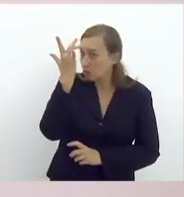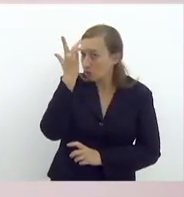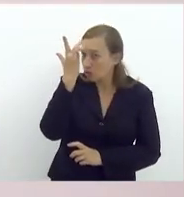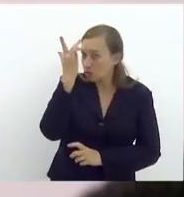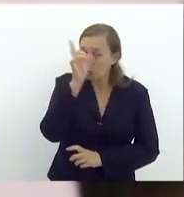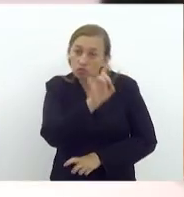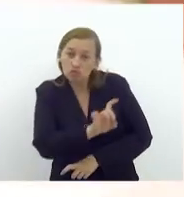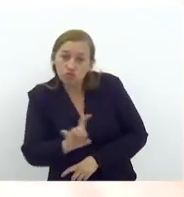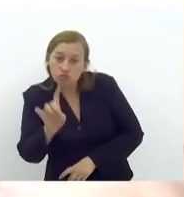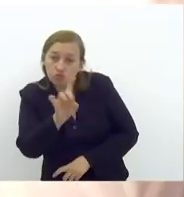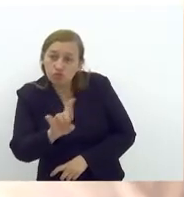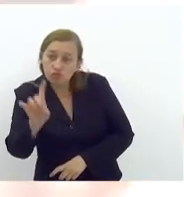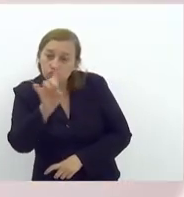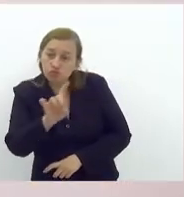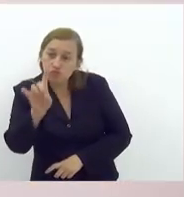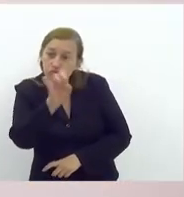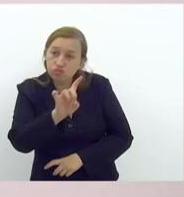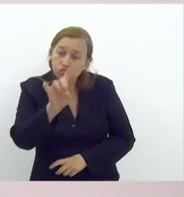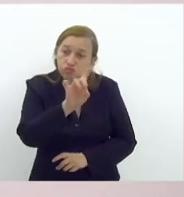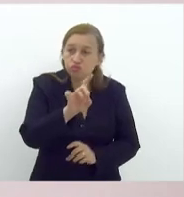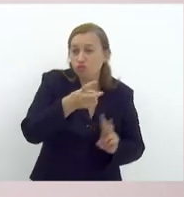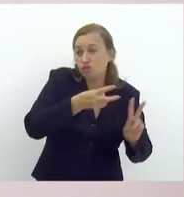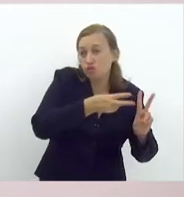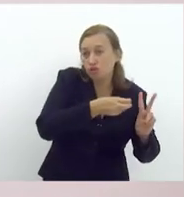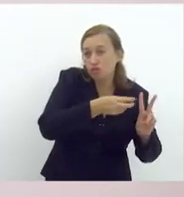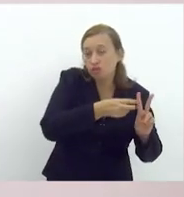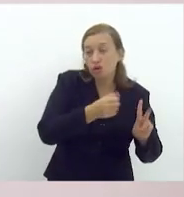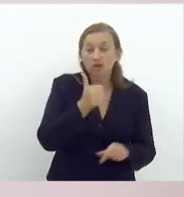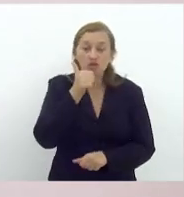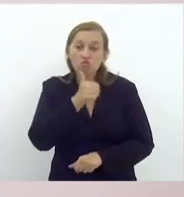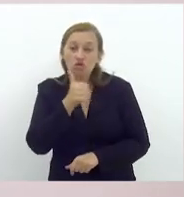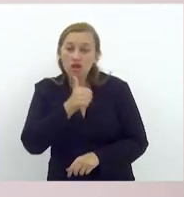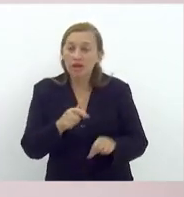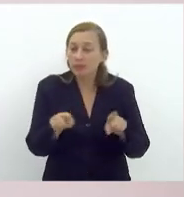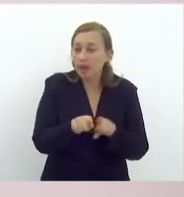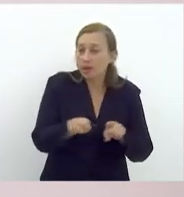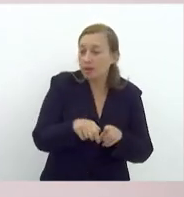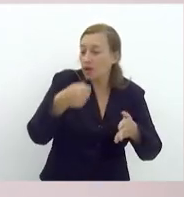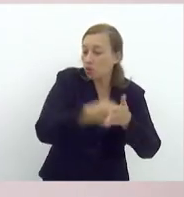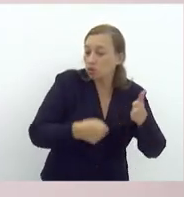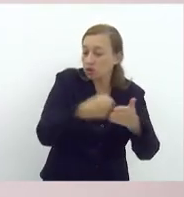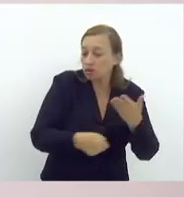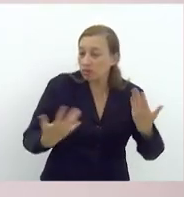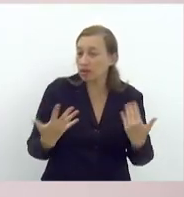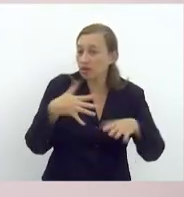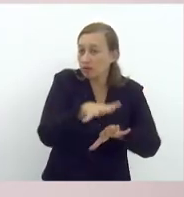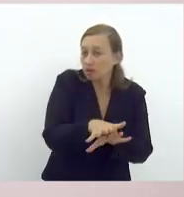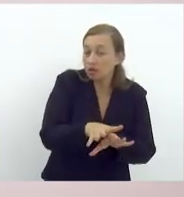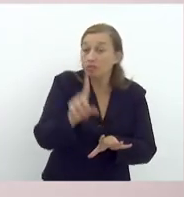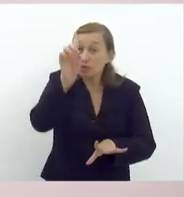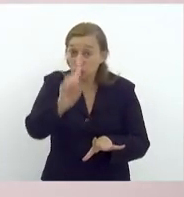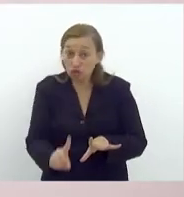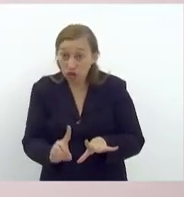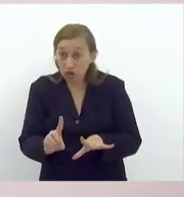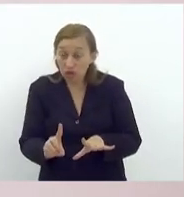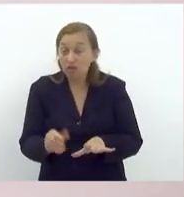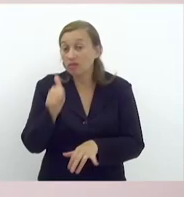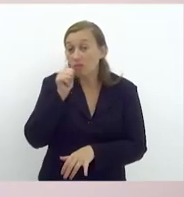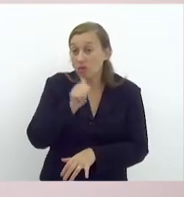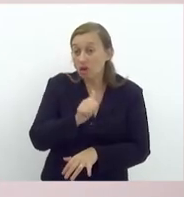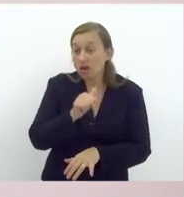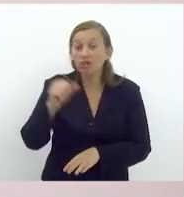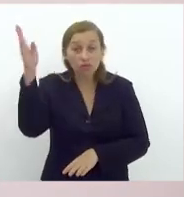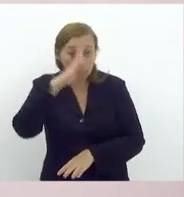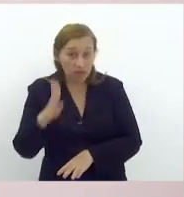xilogravura Você tem o grafite feminino também lutando pela inclusão e pelos direitos das mulheres